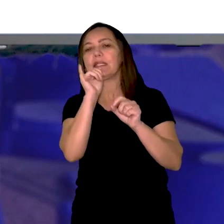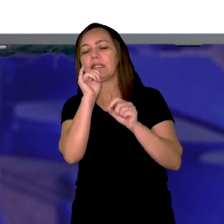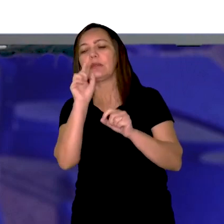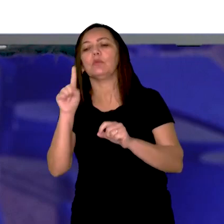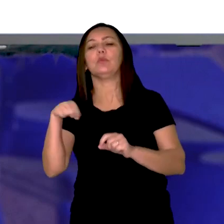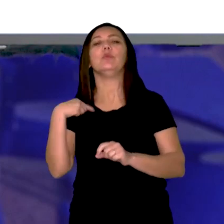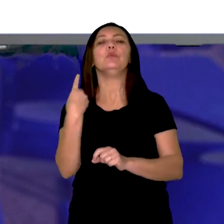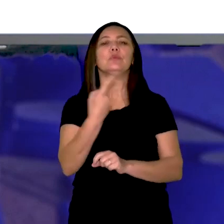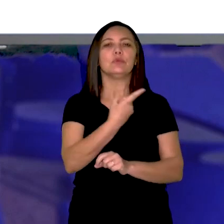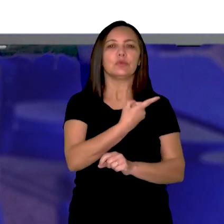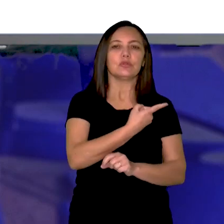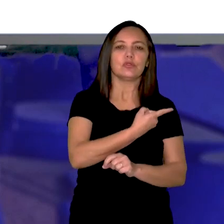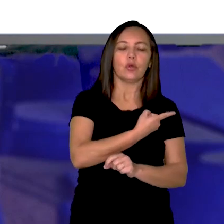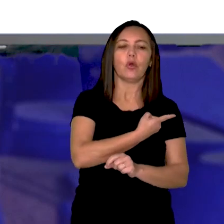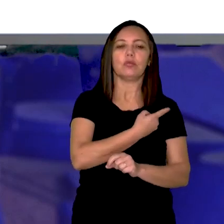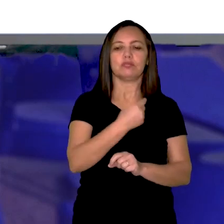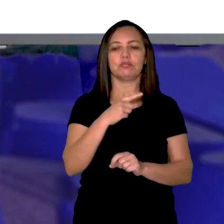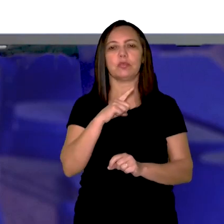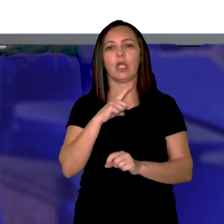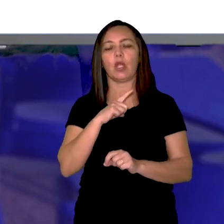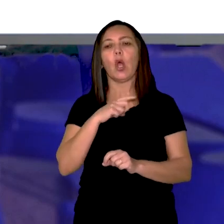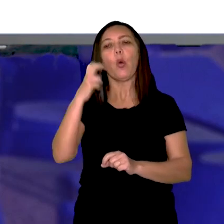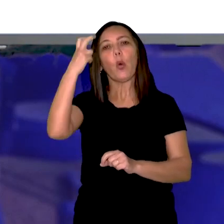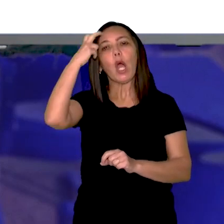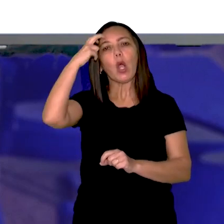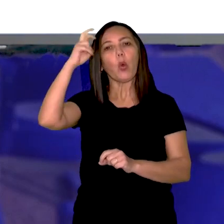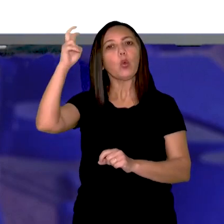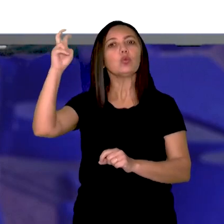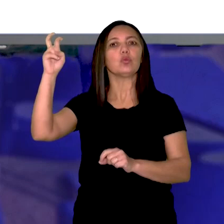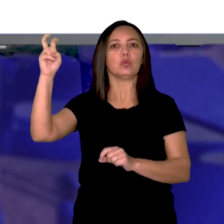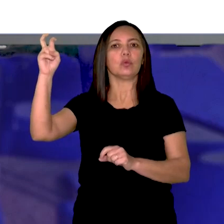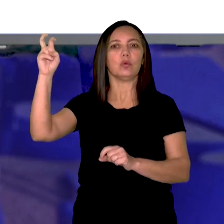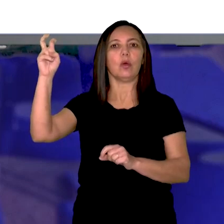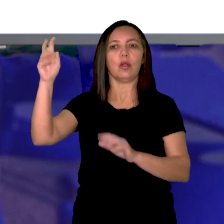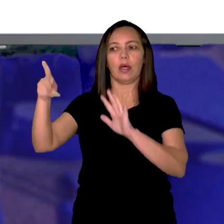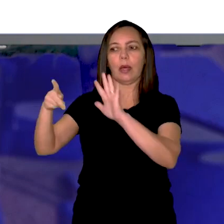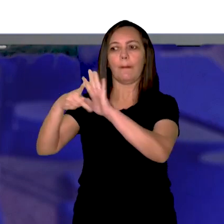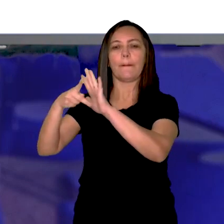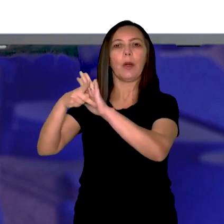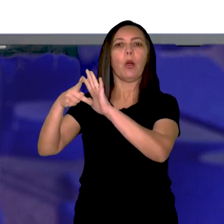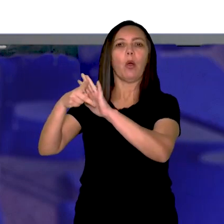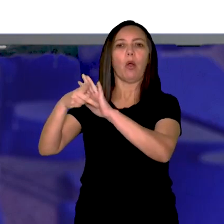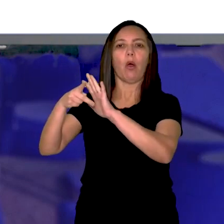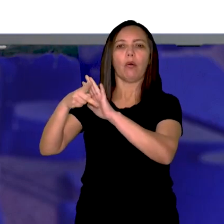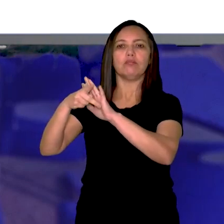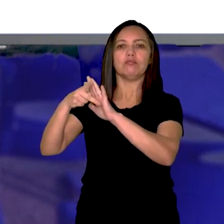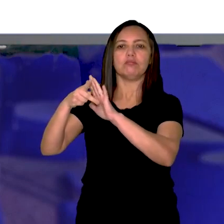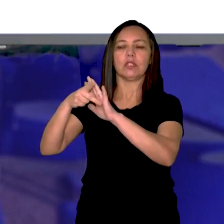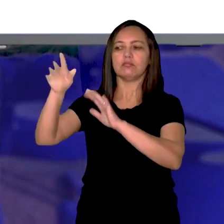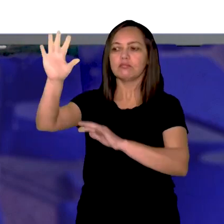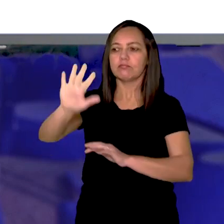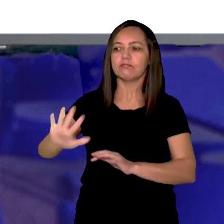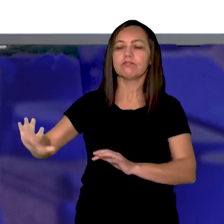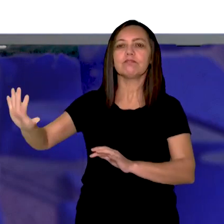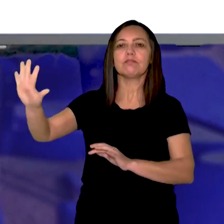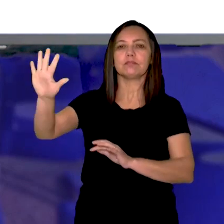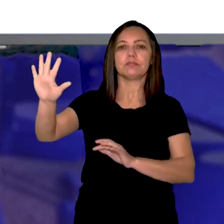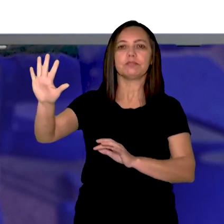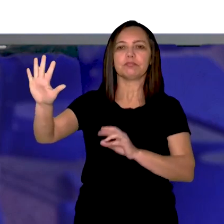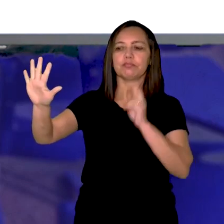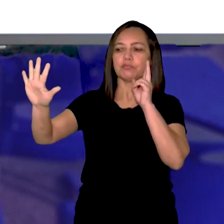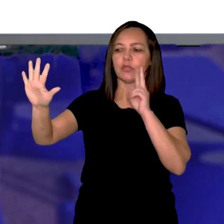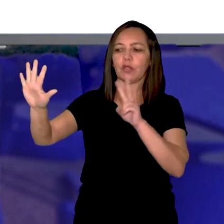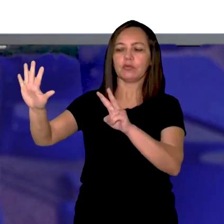somos de uma cultura ocidental que ela está arraigada no eurocentrismo, ou seja, na visão